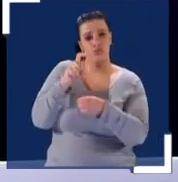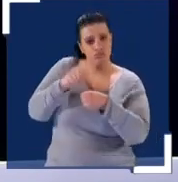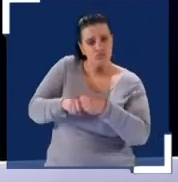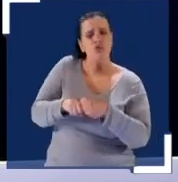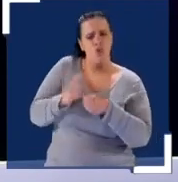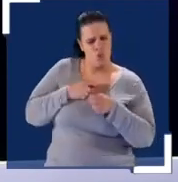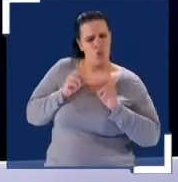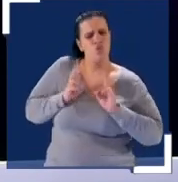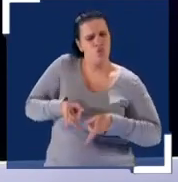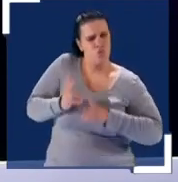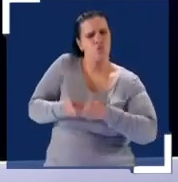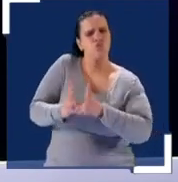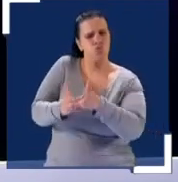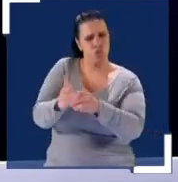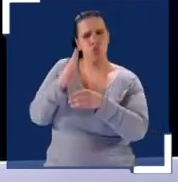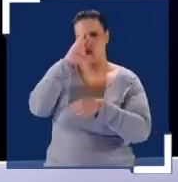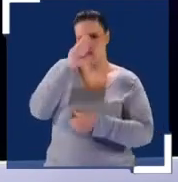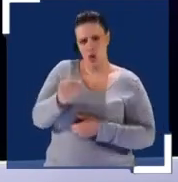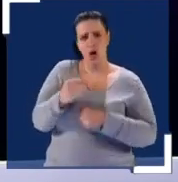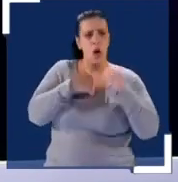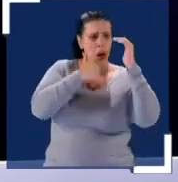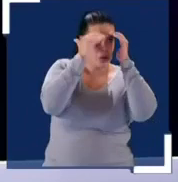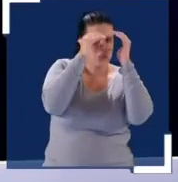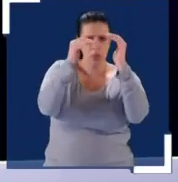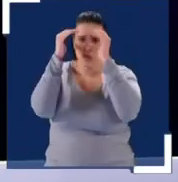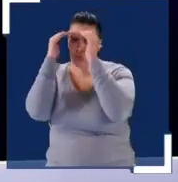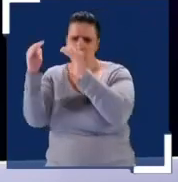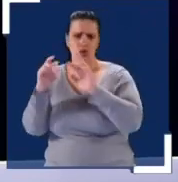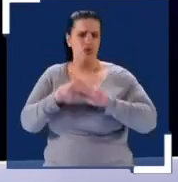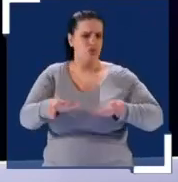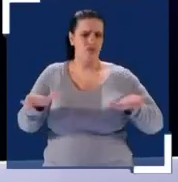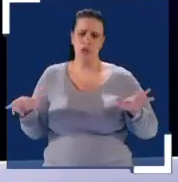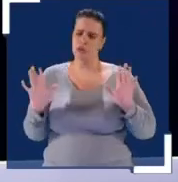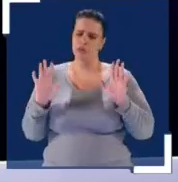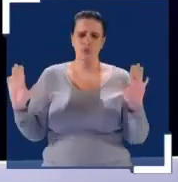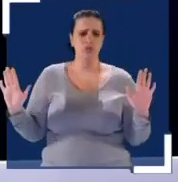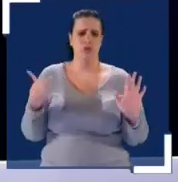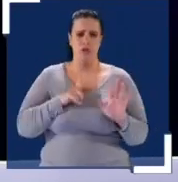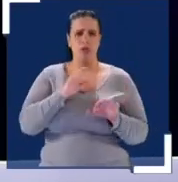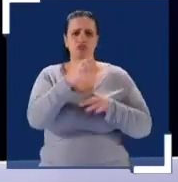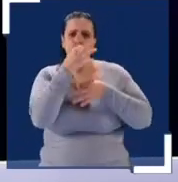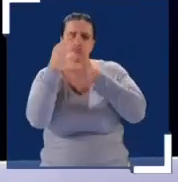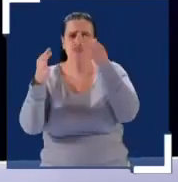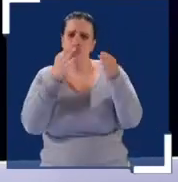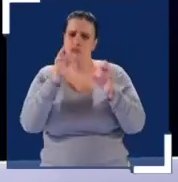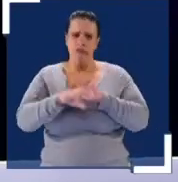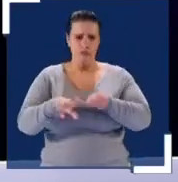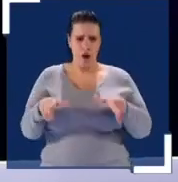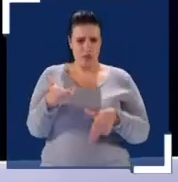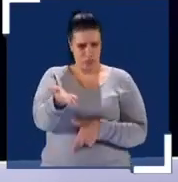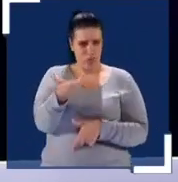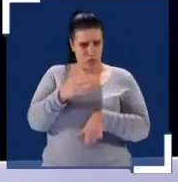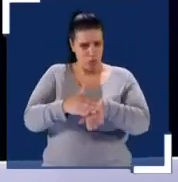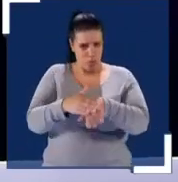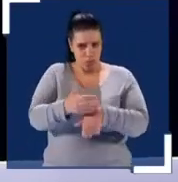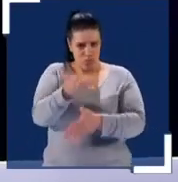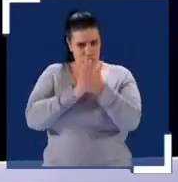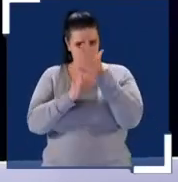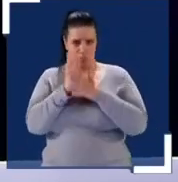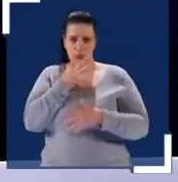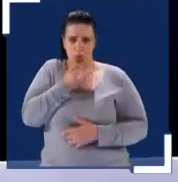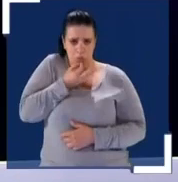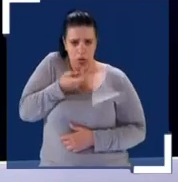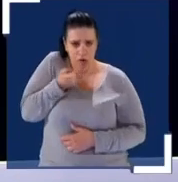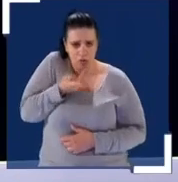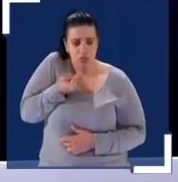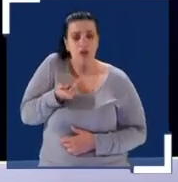continuarei no PSDB. Respeito às posições que são distintas e são várias, como você mesmo mencionou. E o PSDB